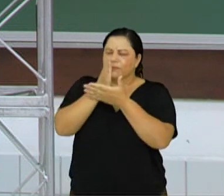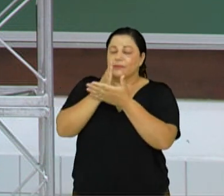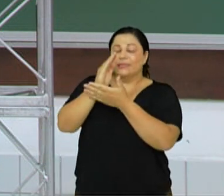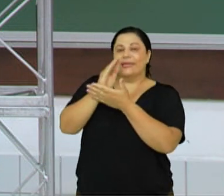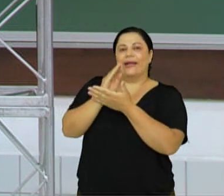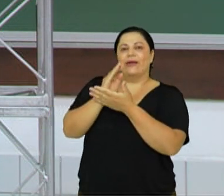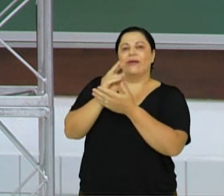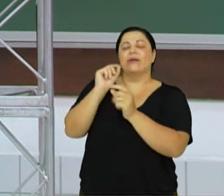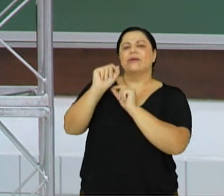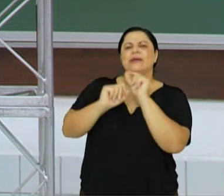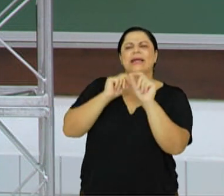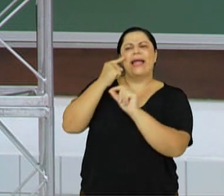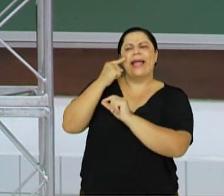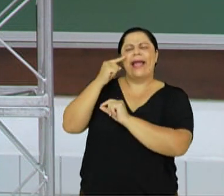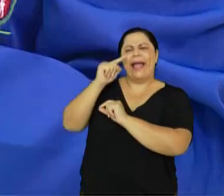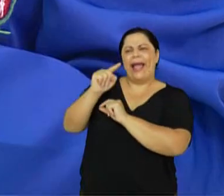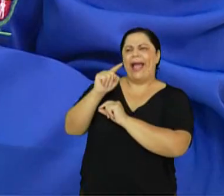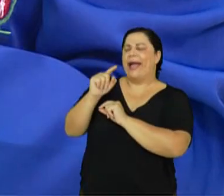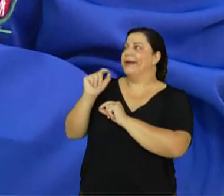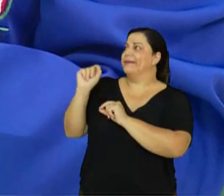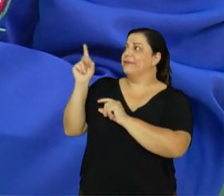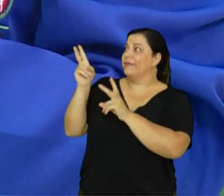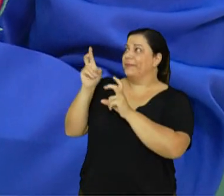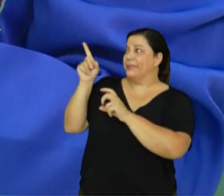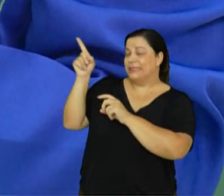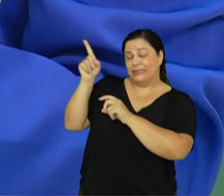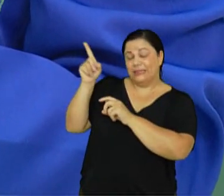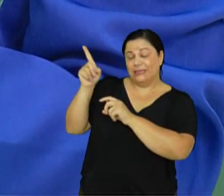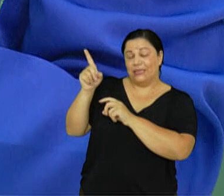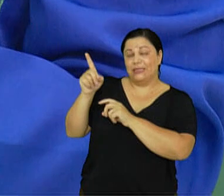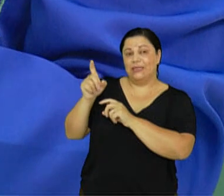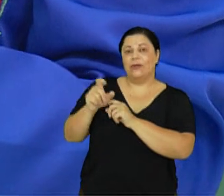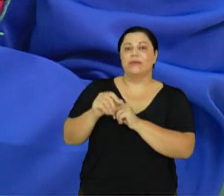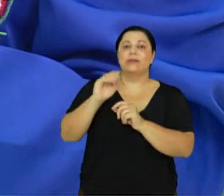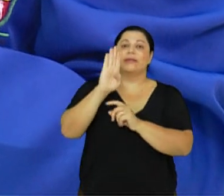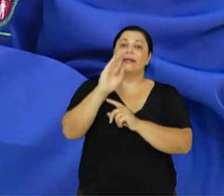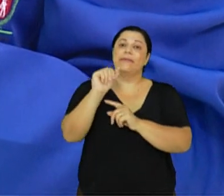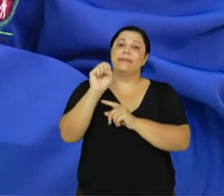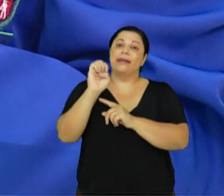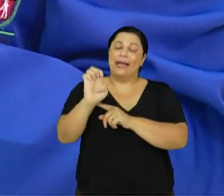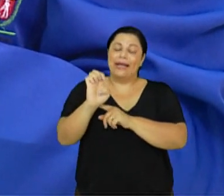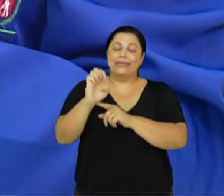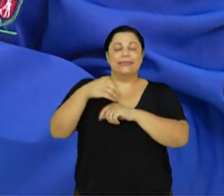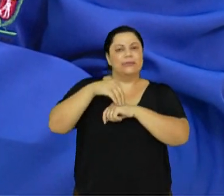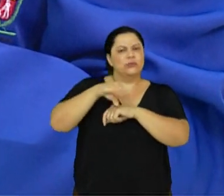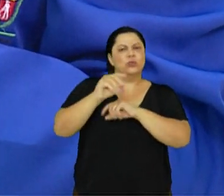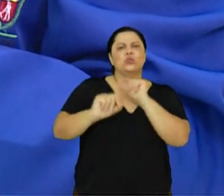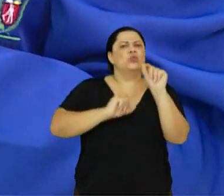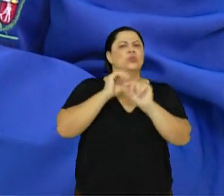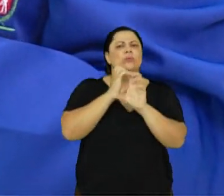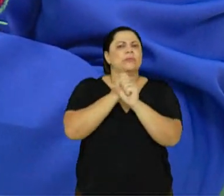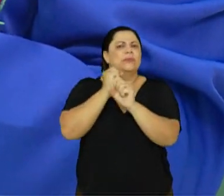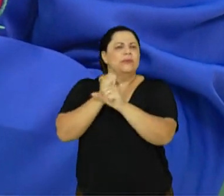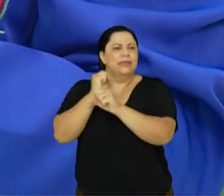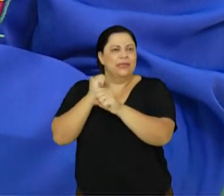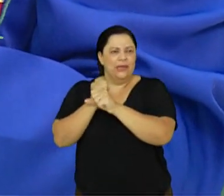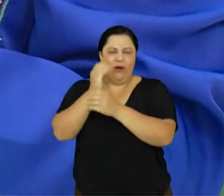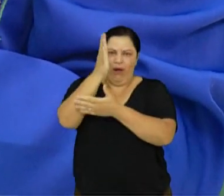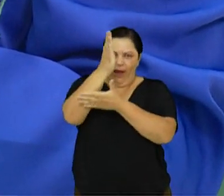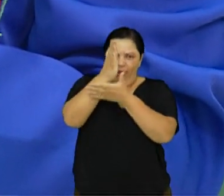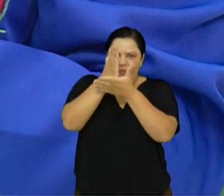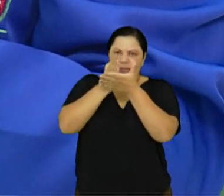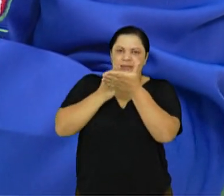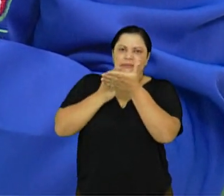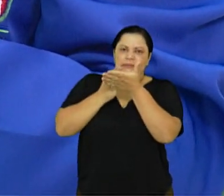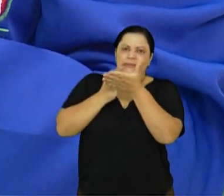da base, tá? Daqui a pouquinho a gente vai precisar disso. Como eu já estava falando aqui, eu vou dar a dica como a gente calcular isso daqui. Uma